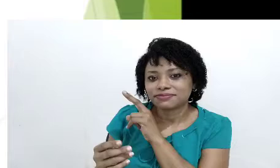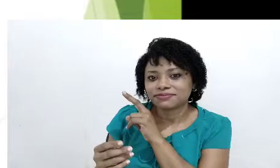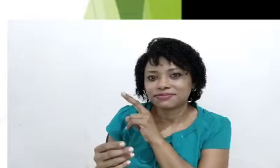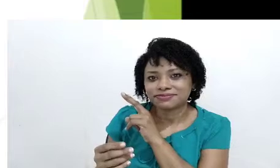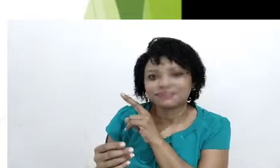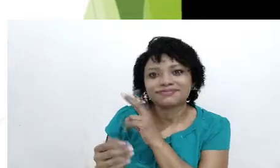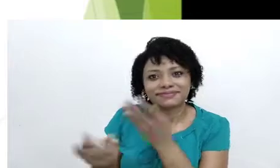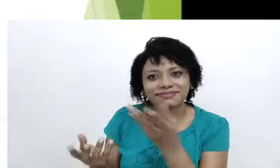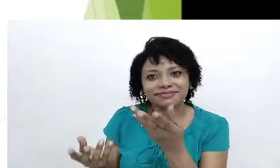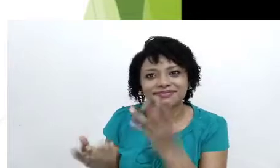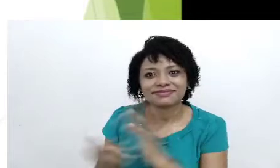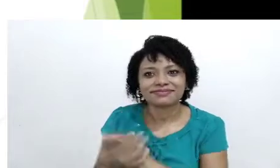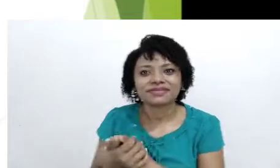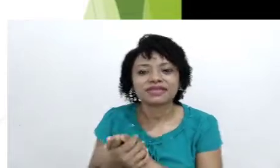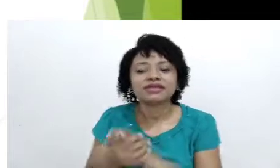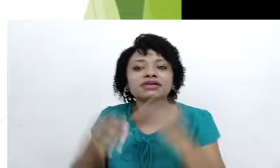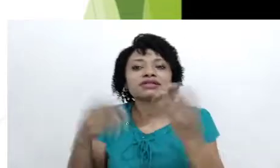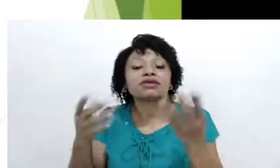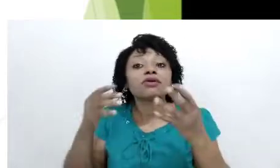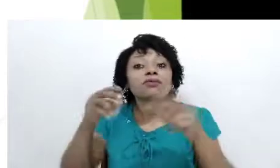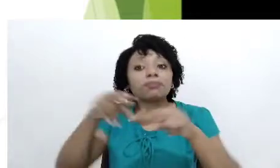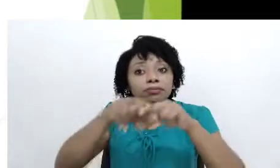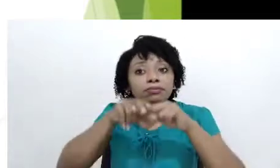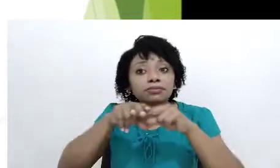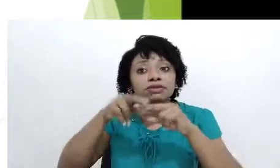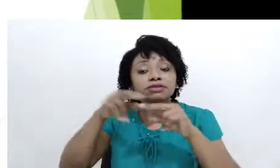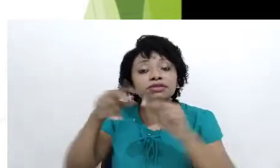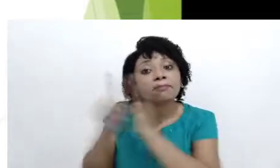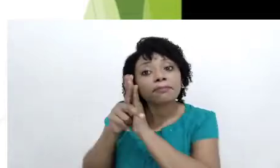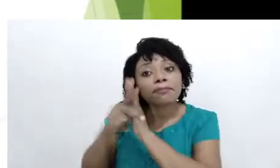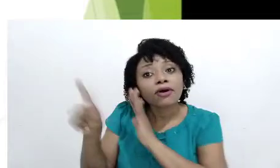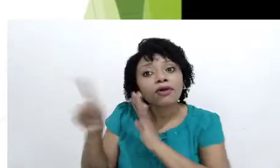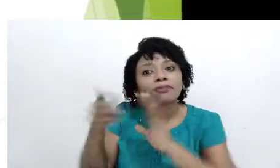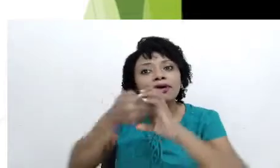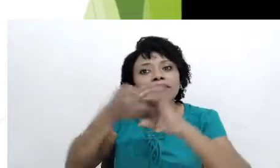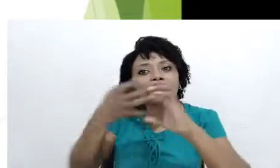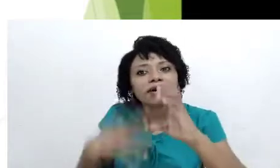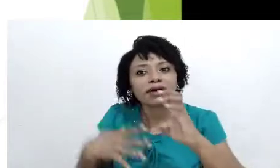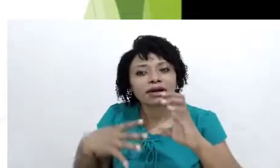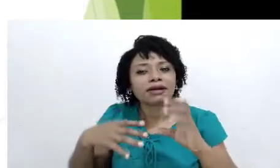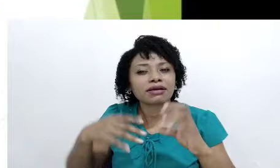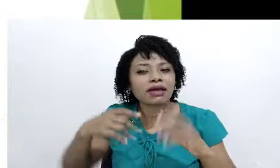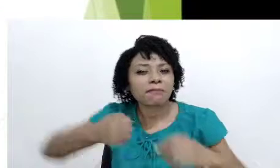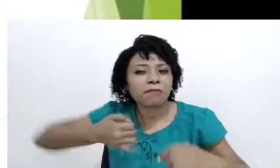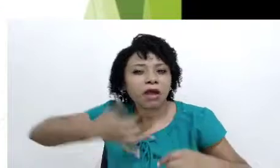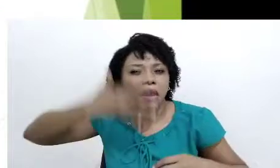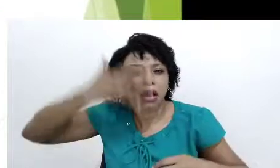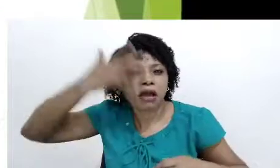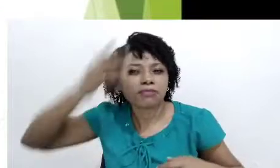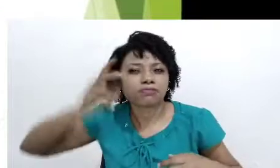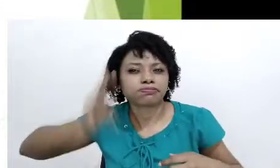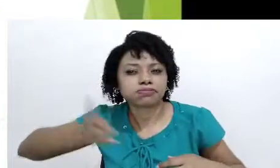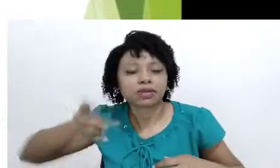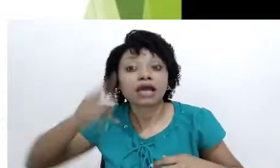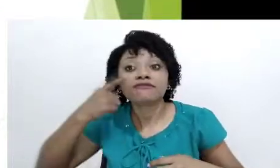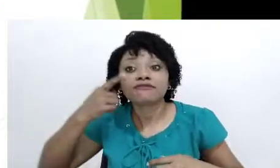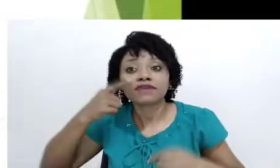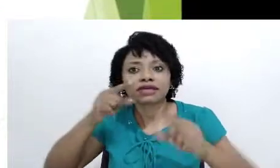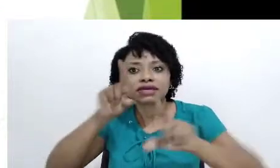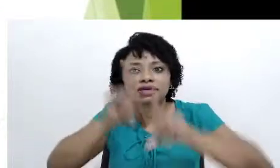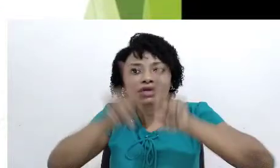gente só vai ter essa equação, a equação horária da posição. E devido à característica